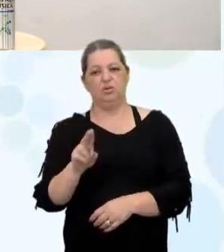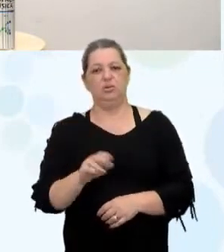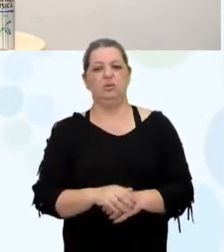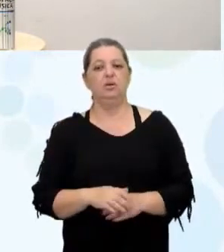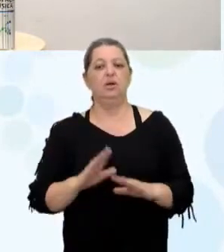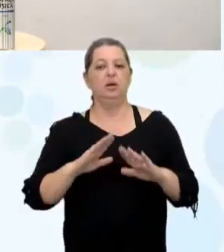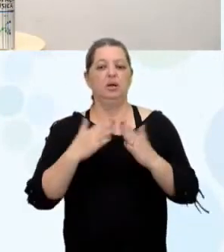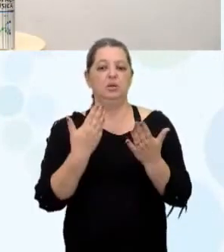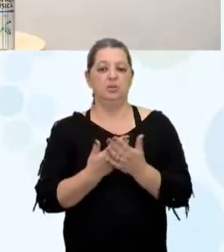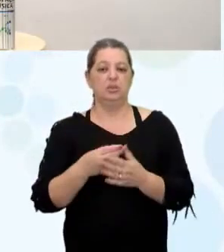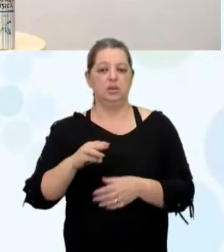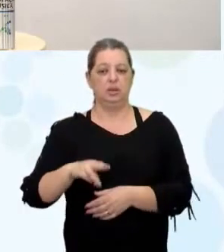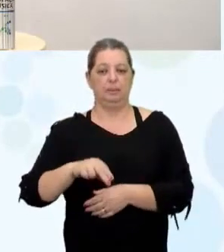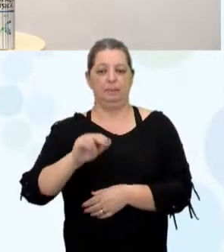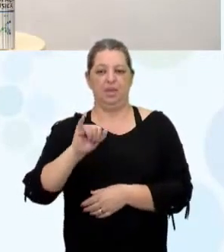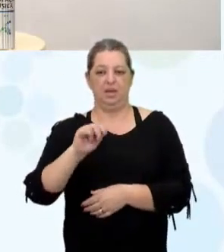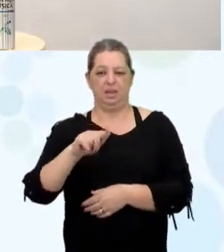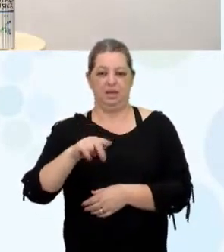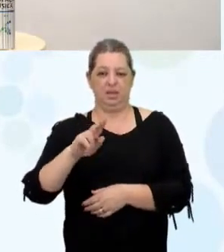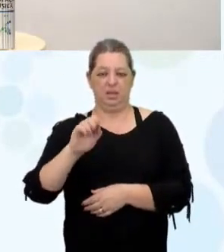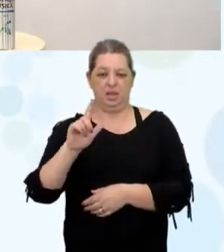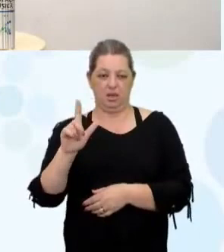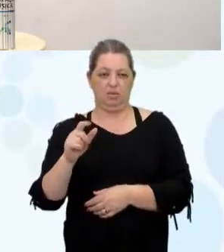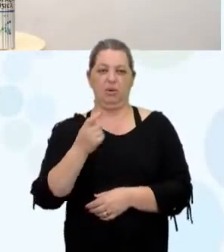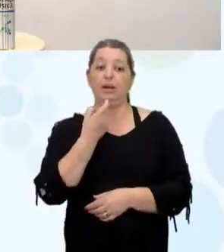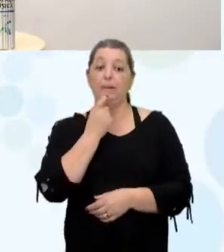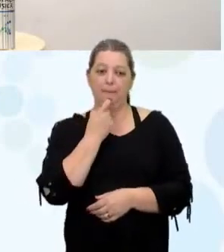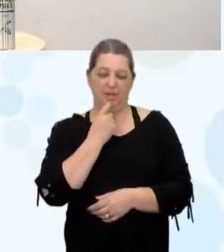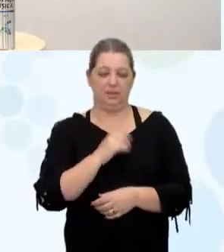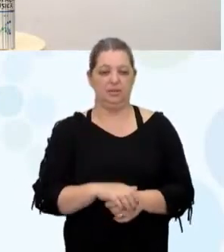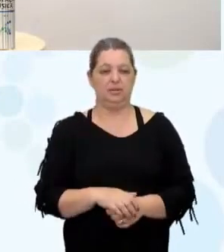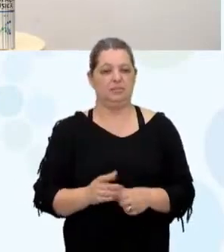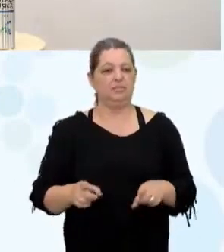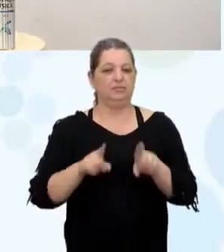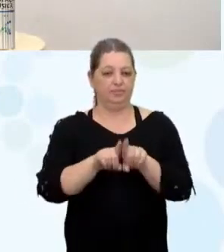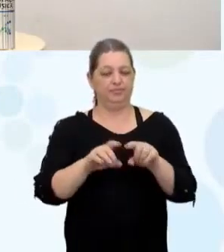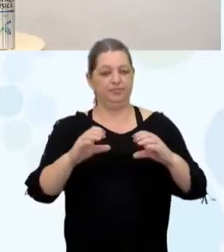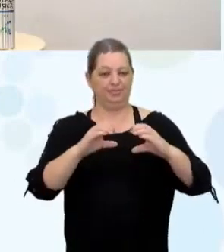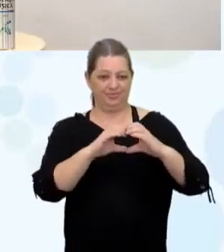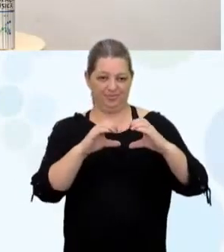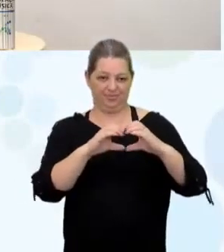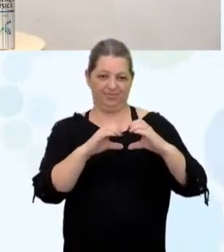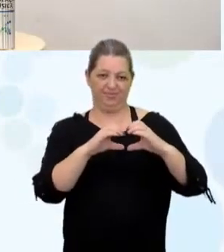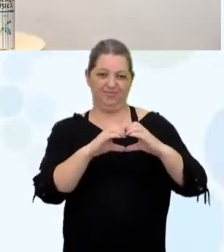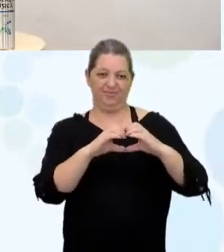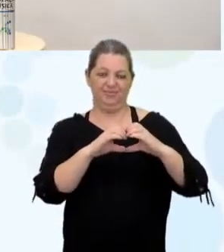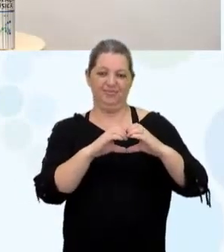Miguel Vicente Cury, Campinas. Parceria. Vamos lá, coraçãozinho aí, ó.